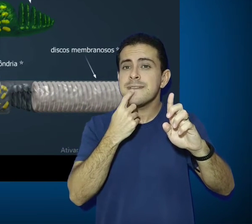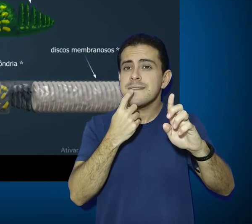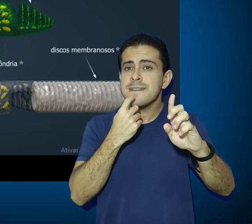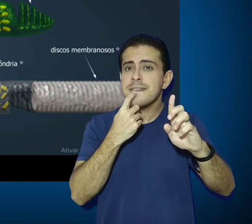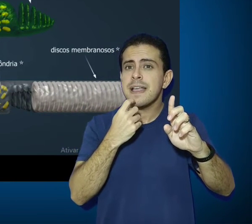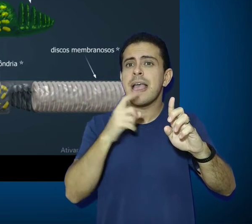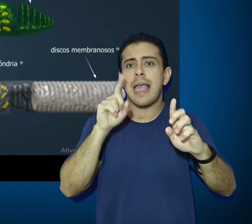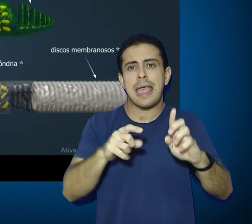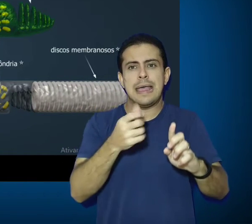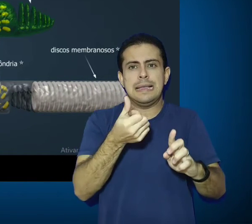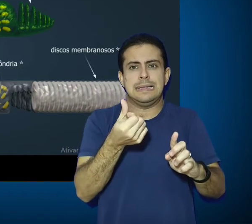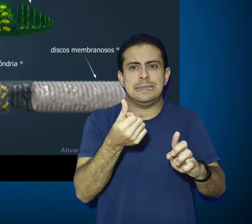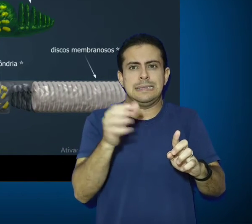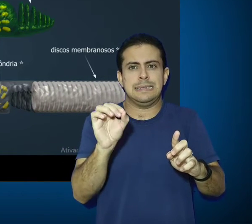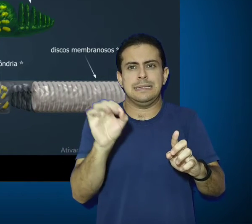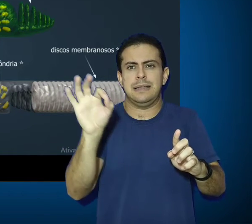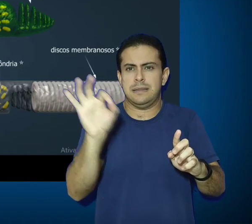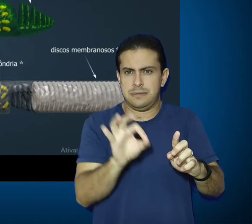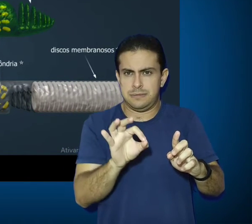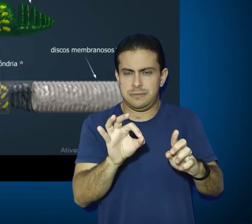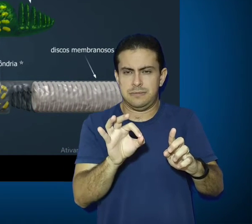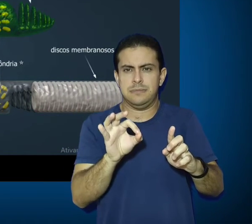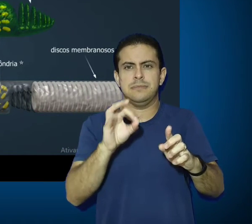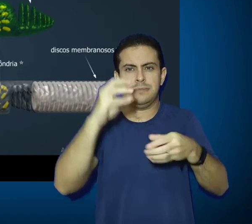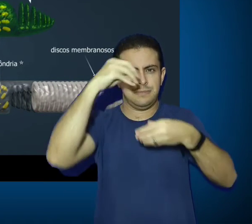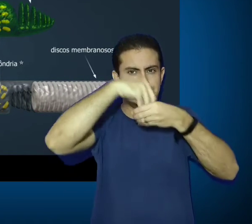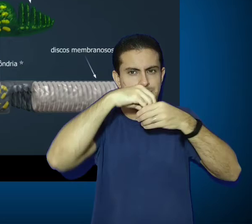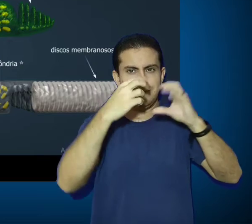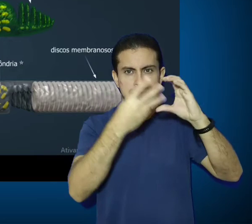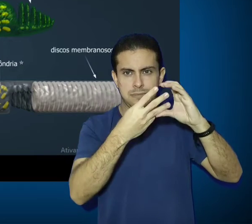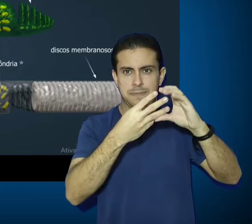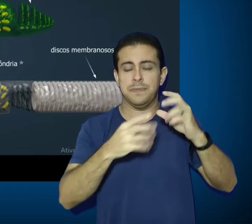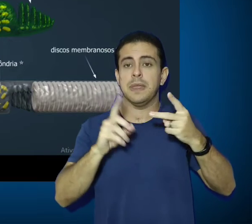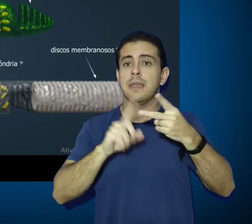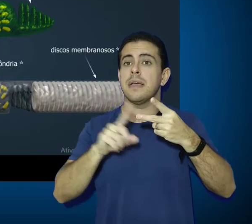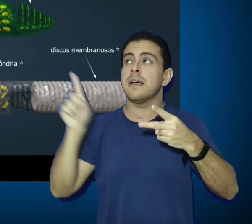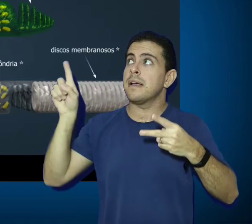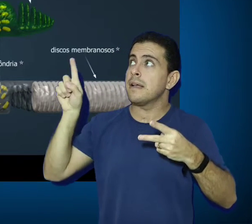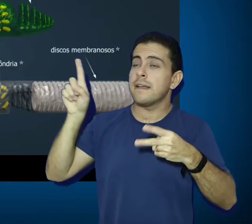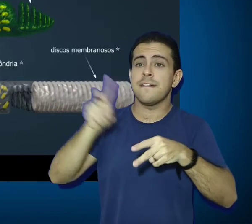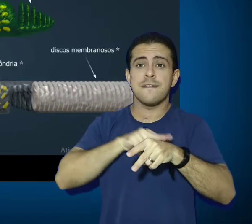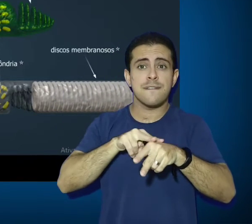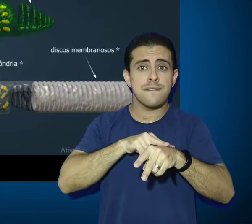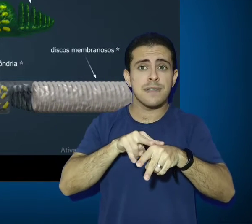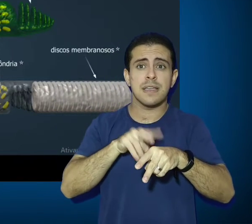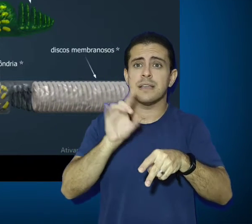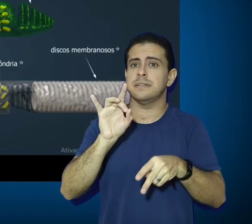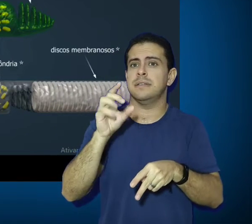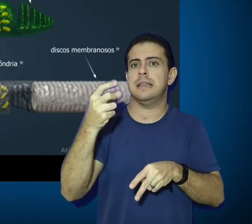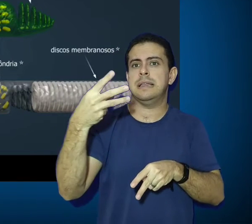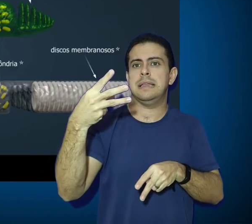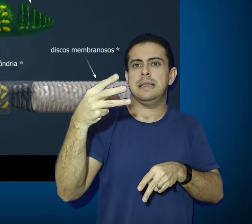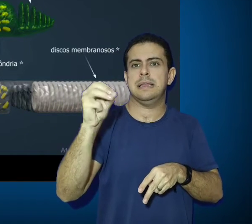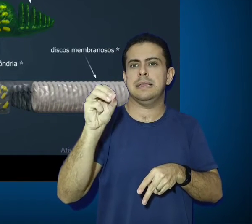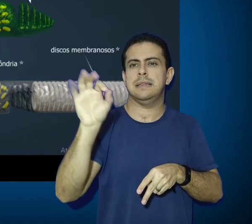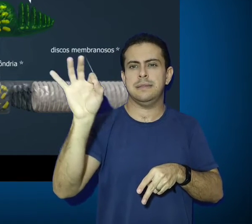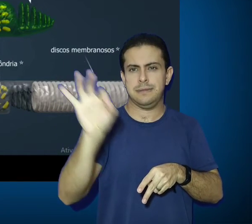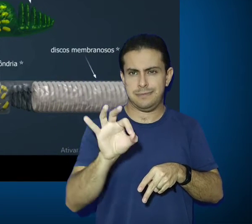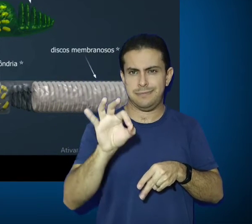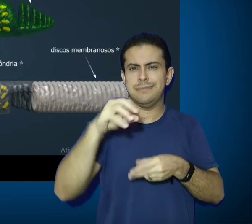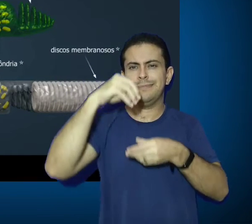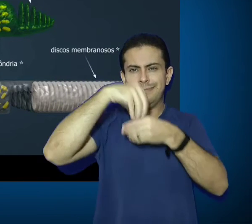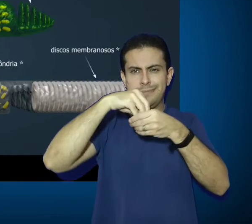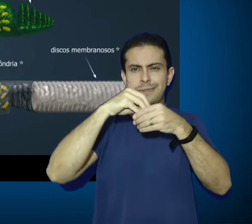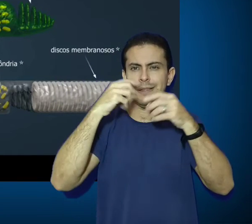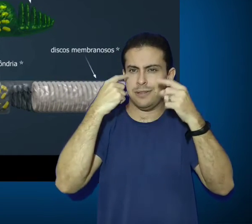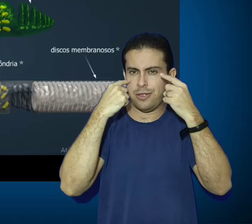60% das nossas células. A do tipo verde, que é essa que se encontra aqui, 30% das células cones no